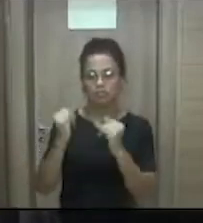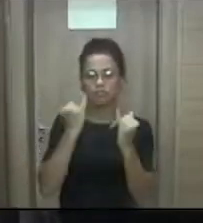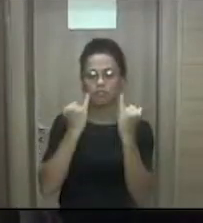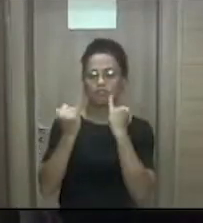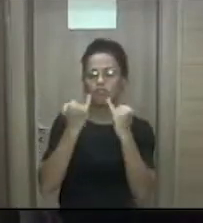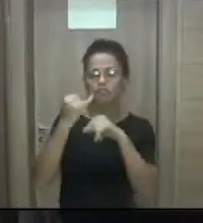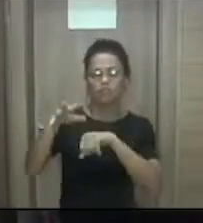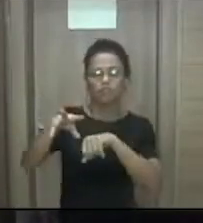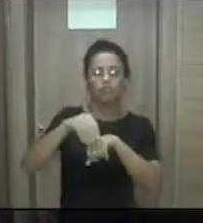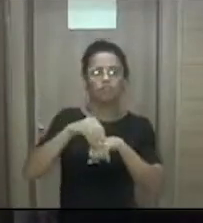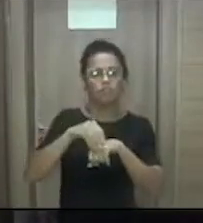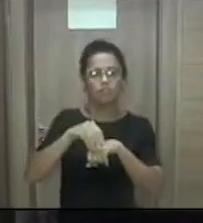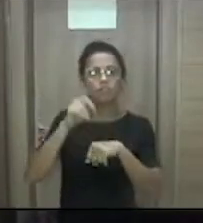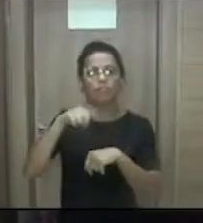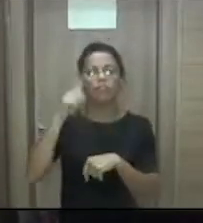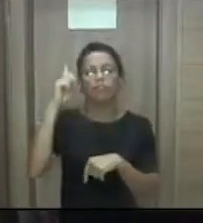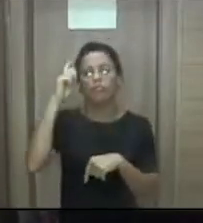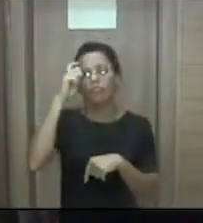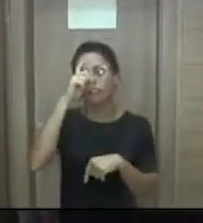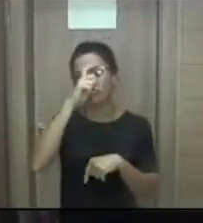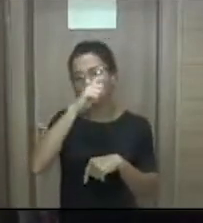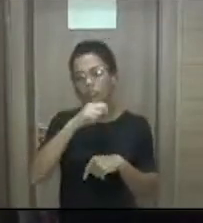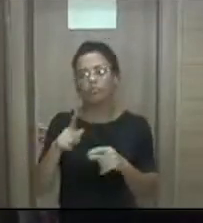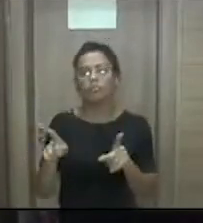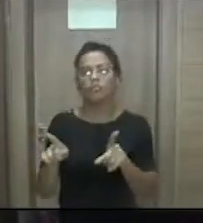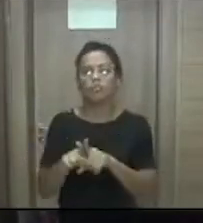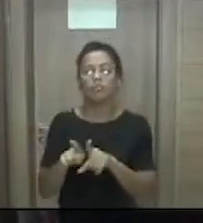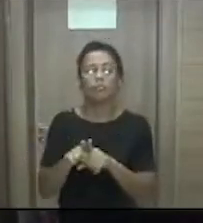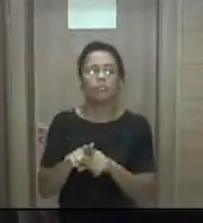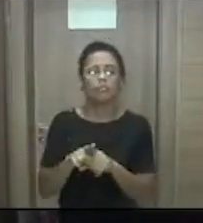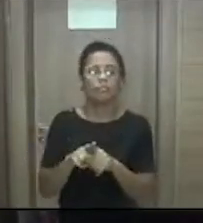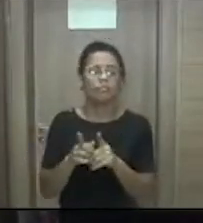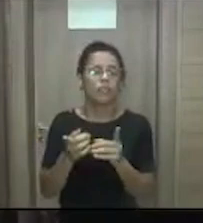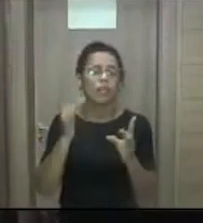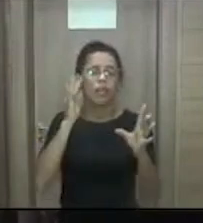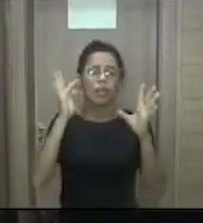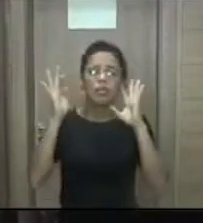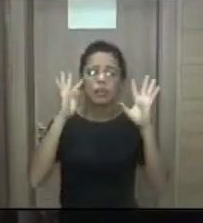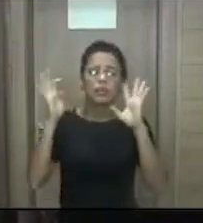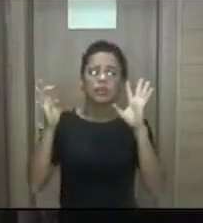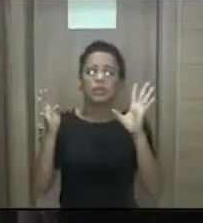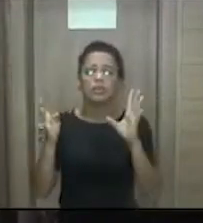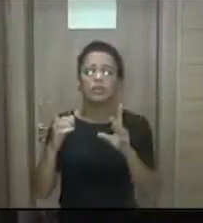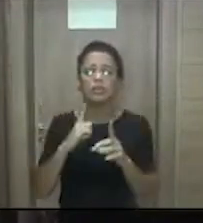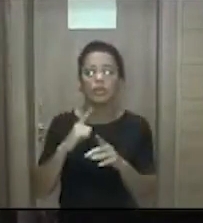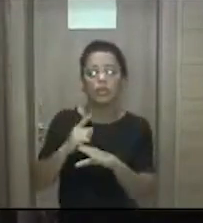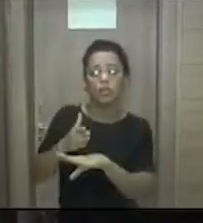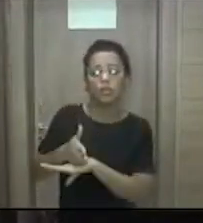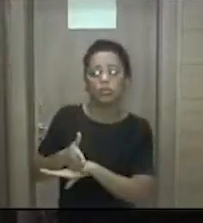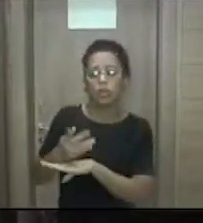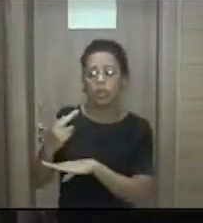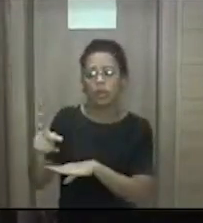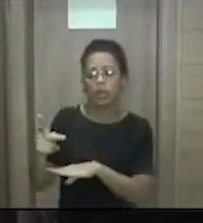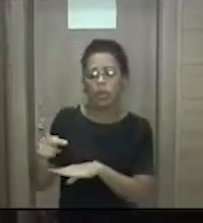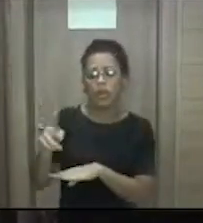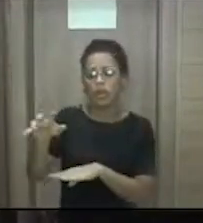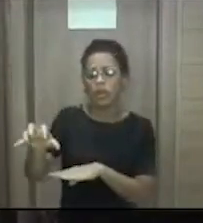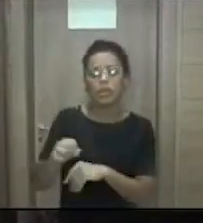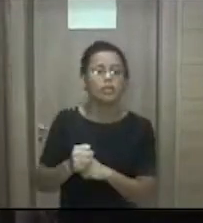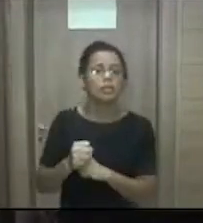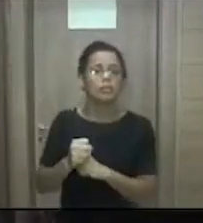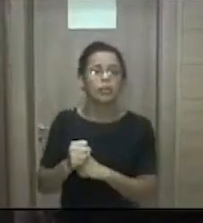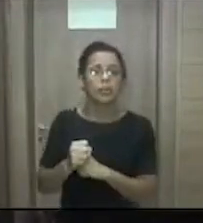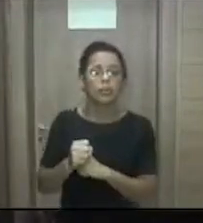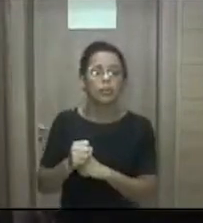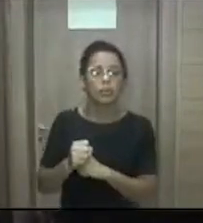informatização é muito difícil, né? Então, imagine, eu fui no município que ele pegou uma lista, a gestora estava com uma